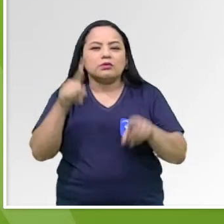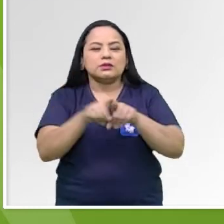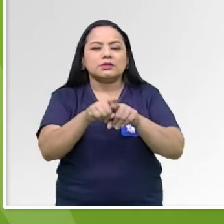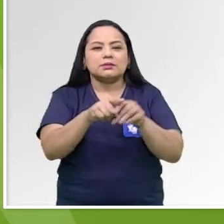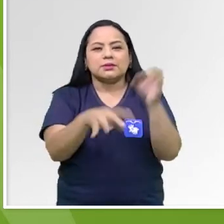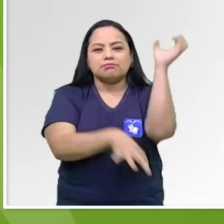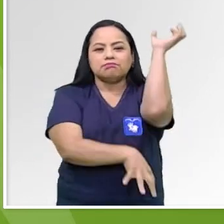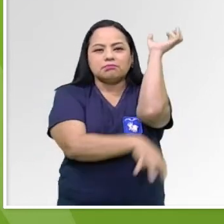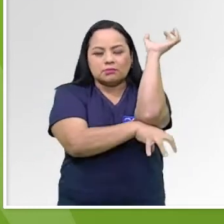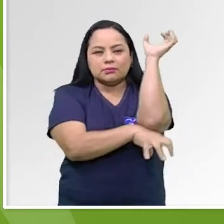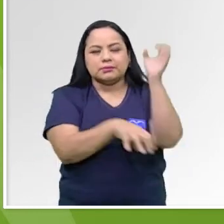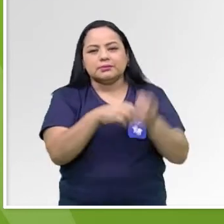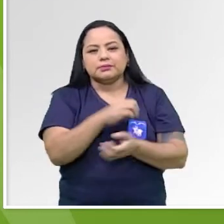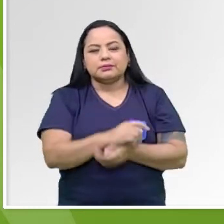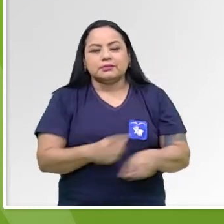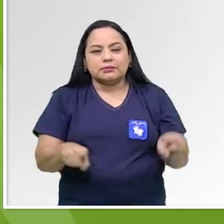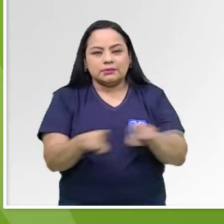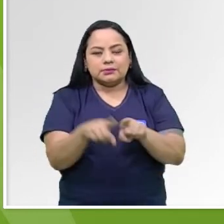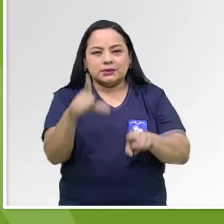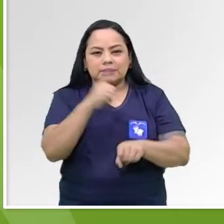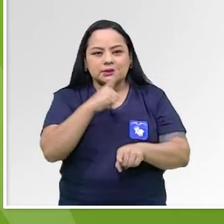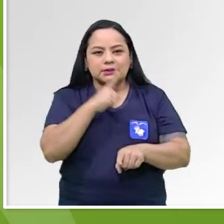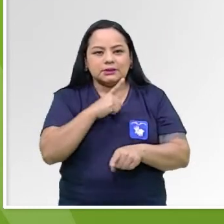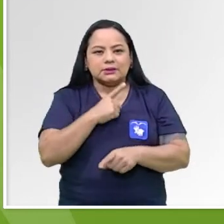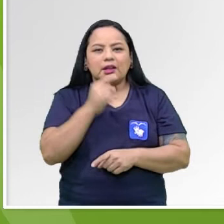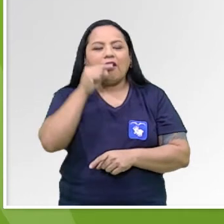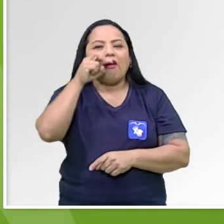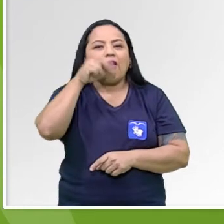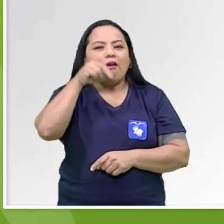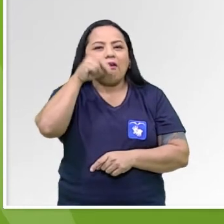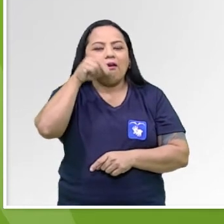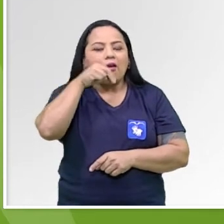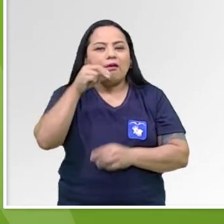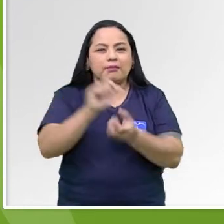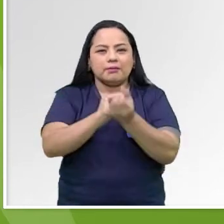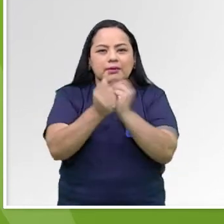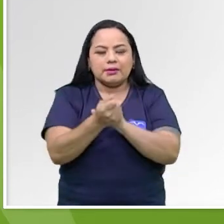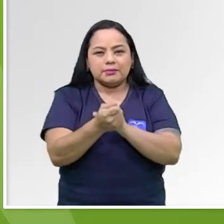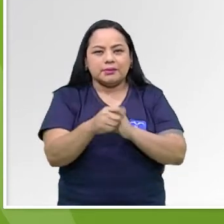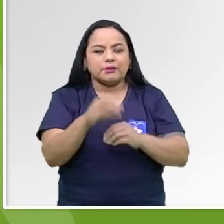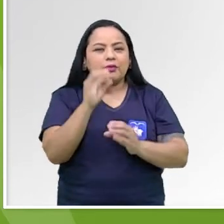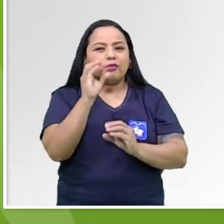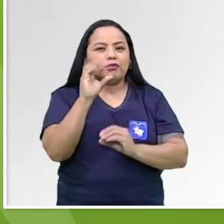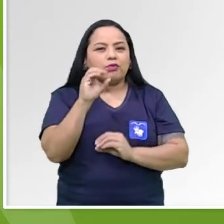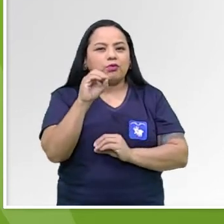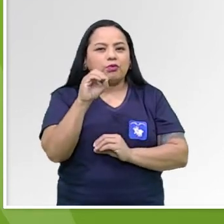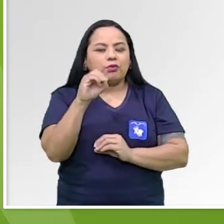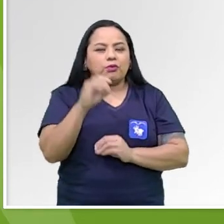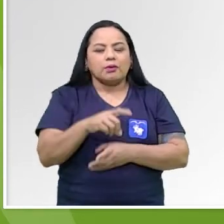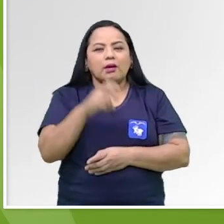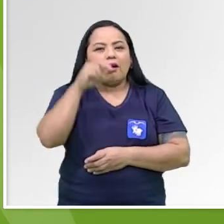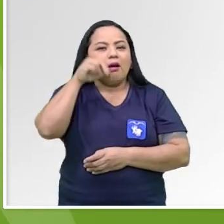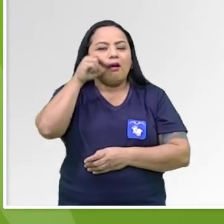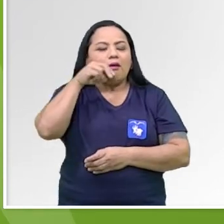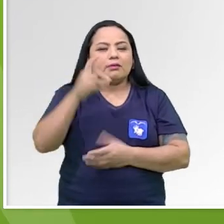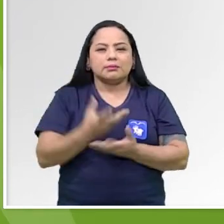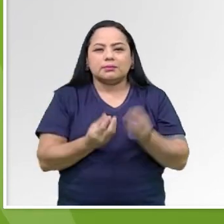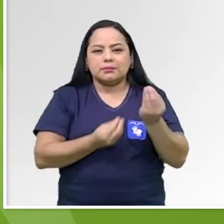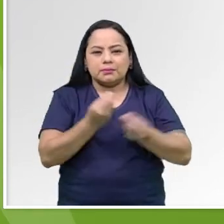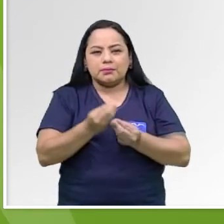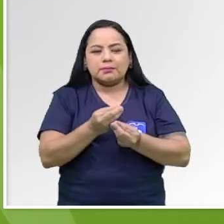raízes, tá? Além disso, eles possuem os dentes próprios adaptados para roer. E esses dentes, uma vez que